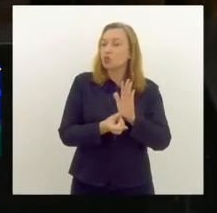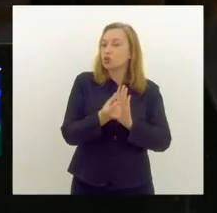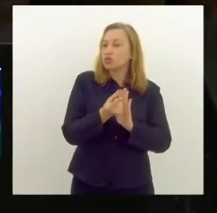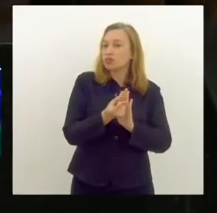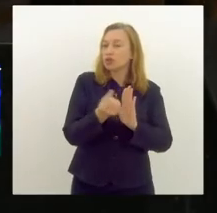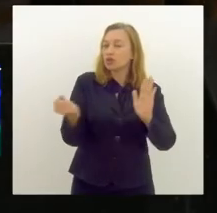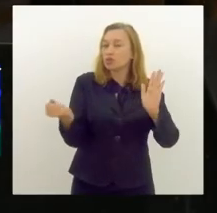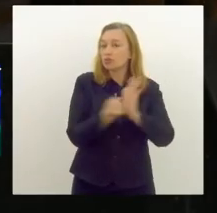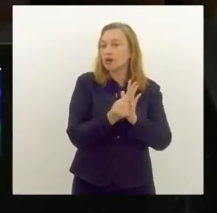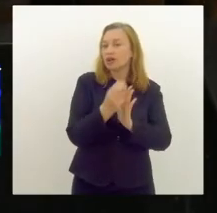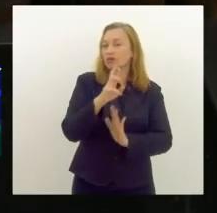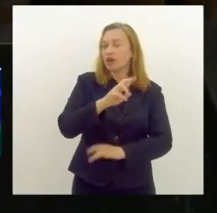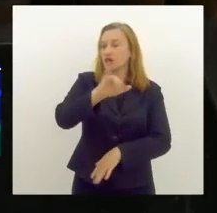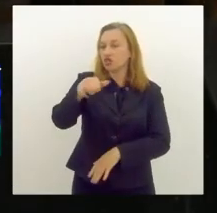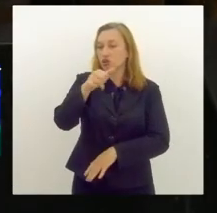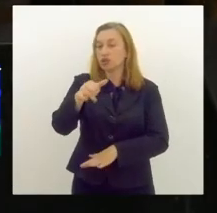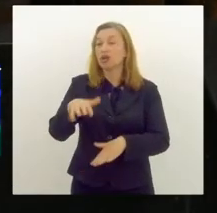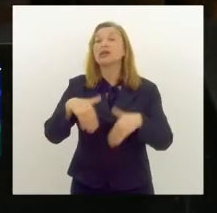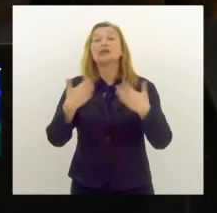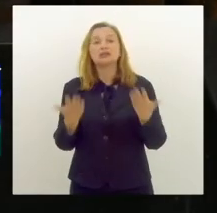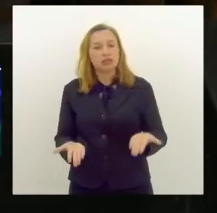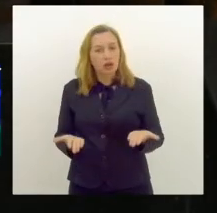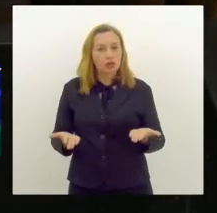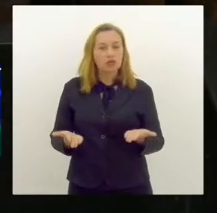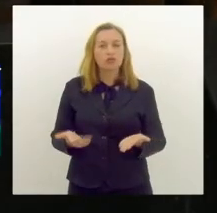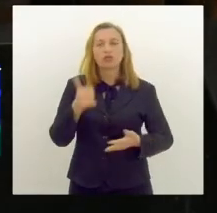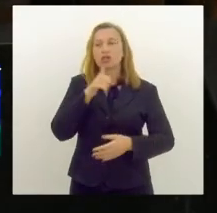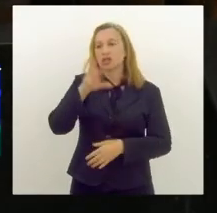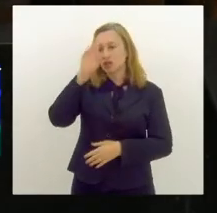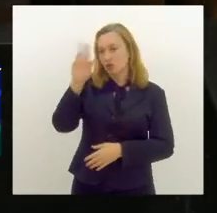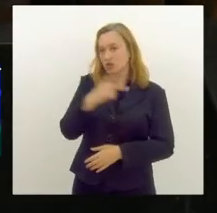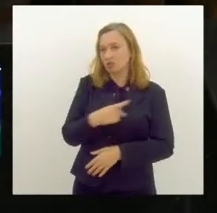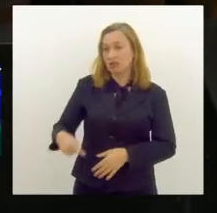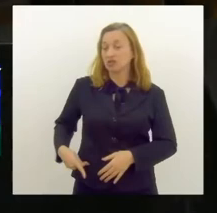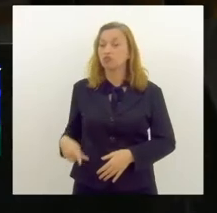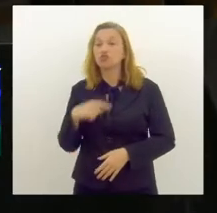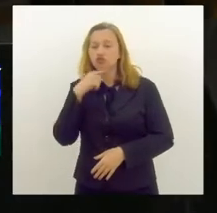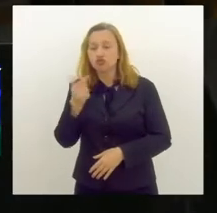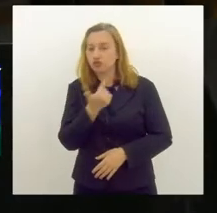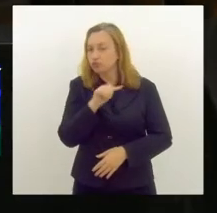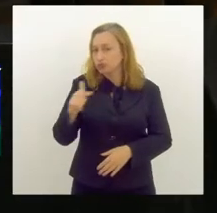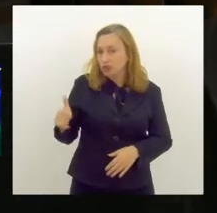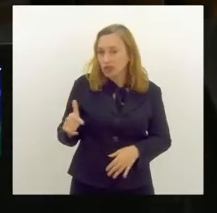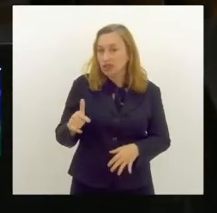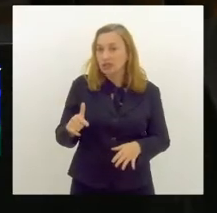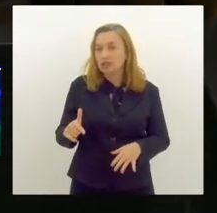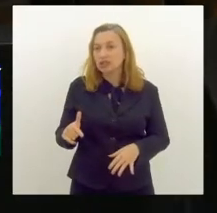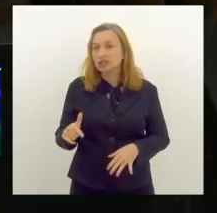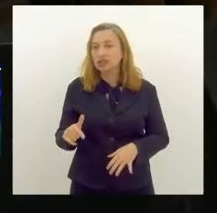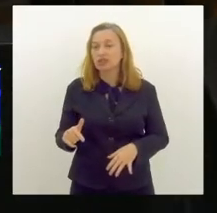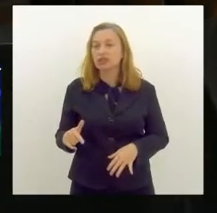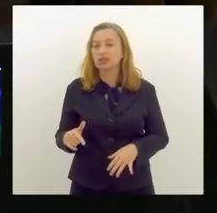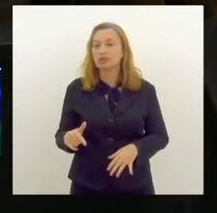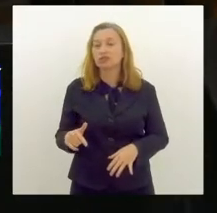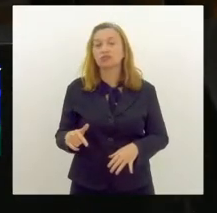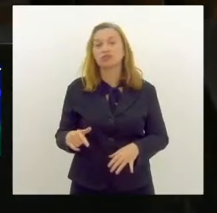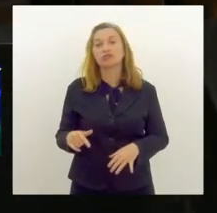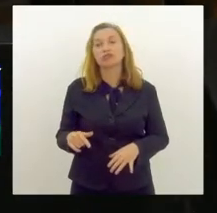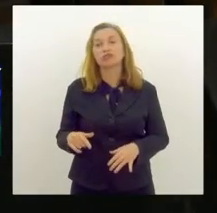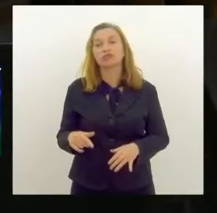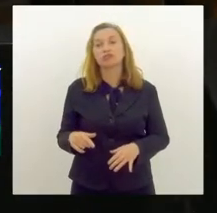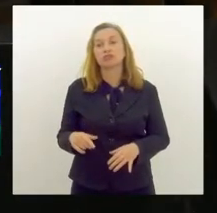Pacto RJ. Então, senhora presidenta, eu não tenho dúvidas de que há uma